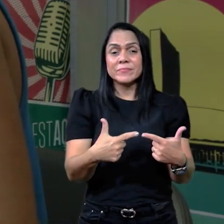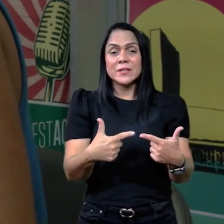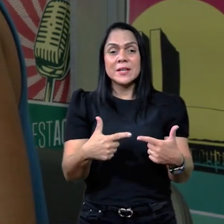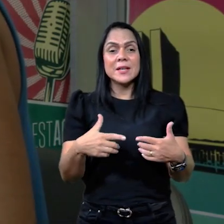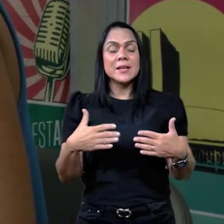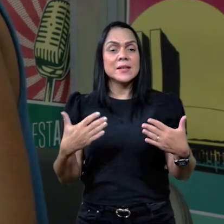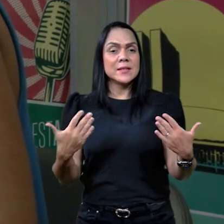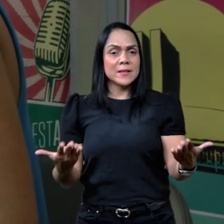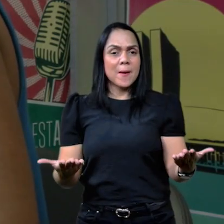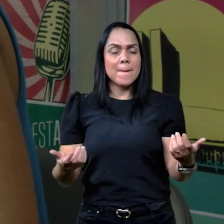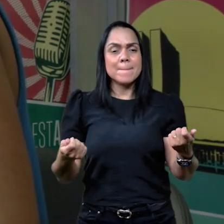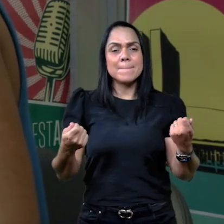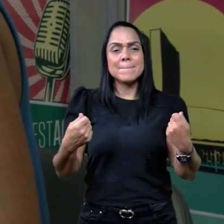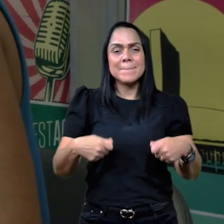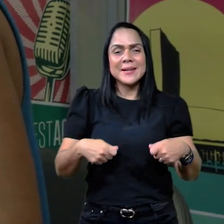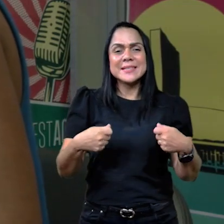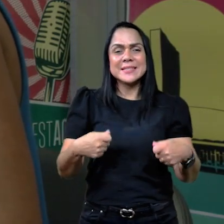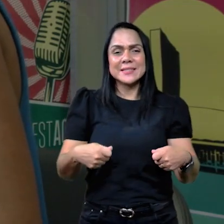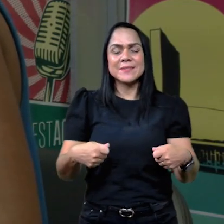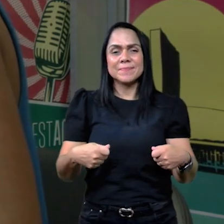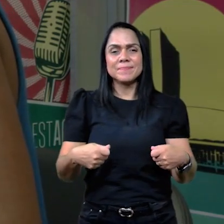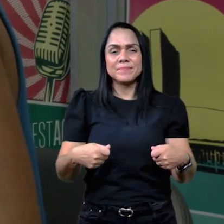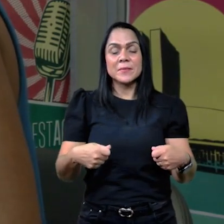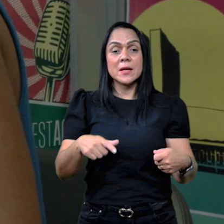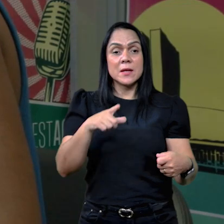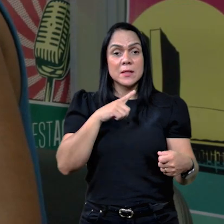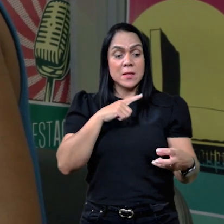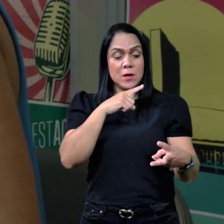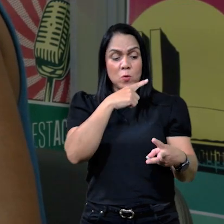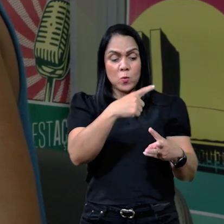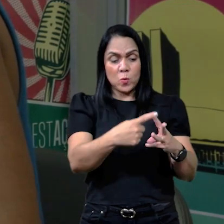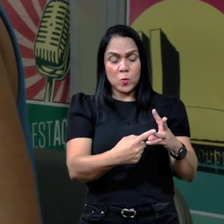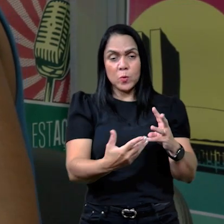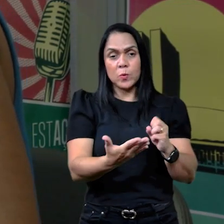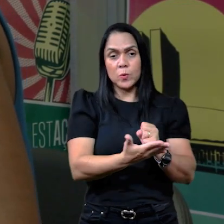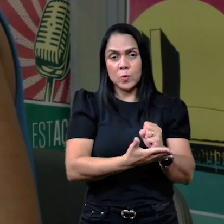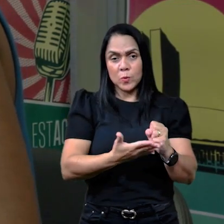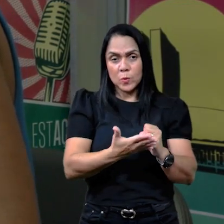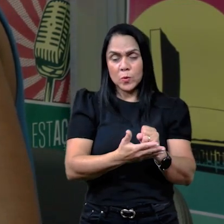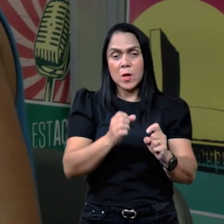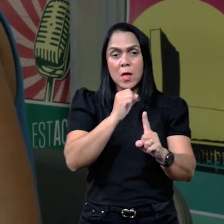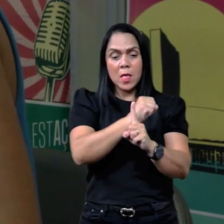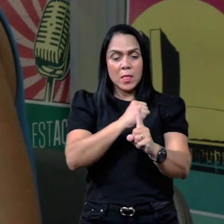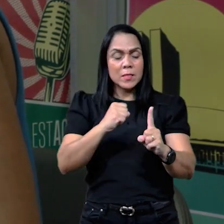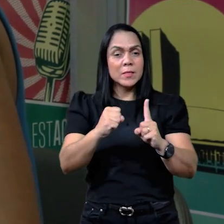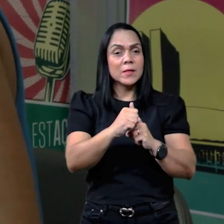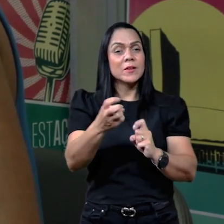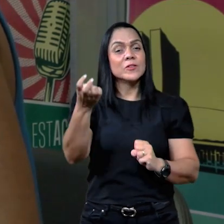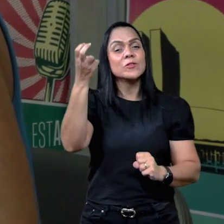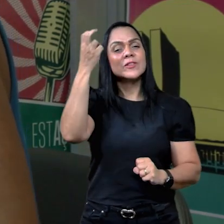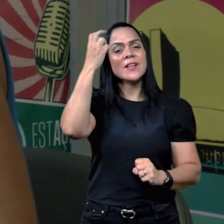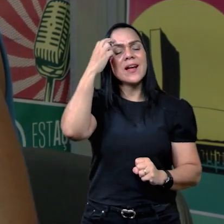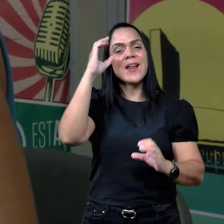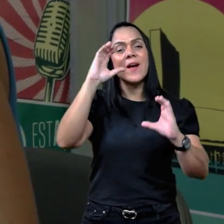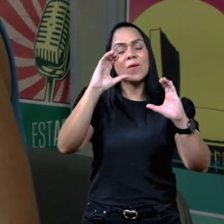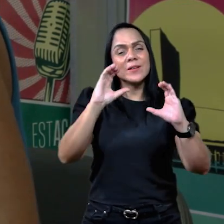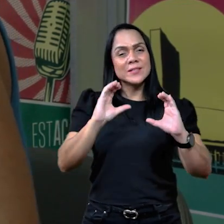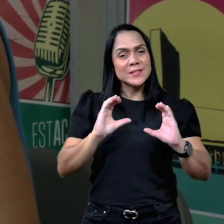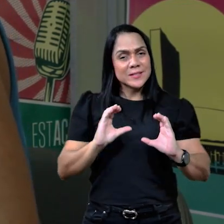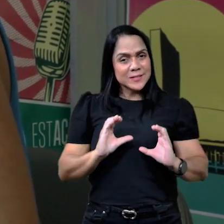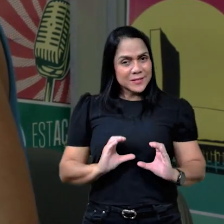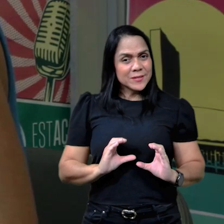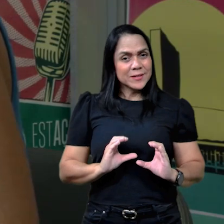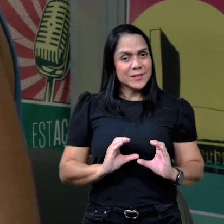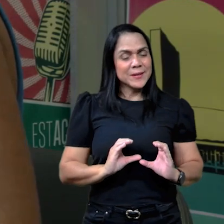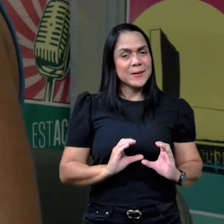Então, quando a gente fala que a gente tem um desses eixos, que é o direito sociocultural e cidadania, né, visando a ampliação de acesso aos